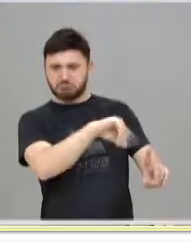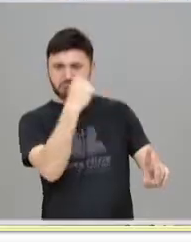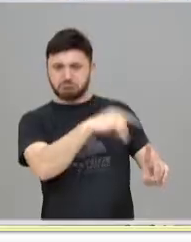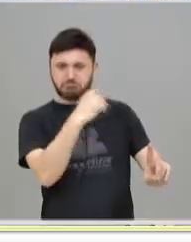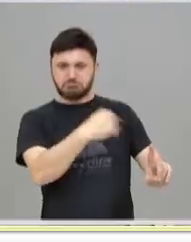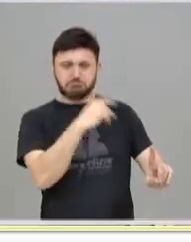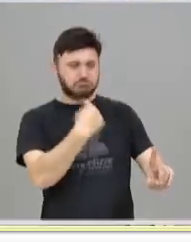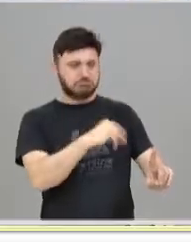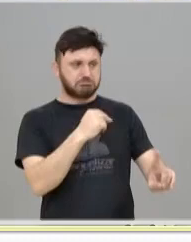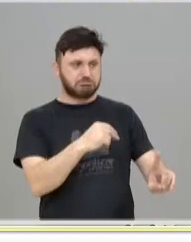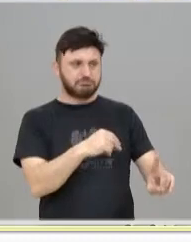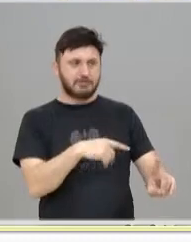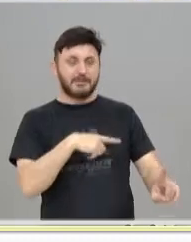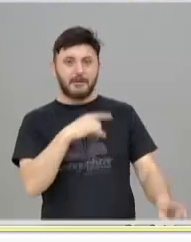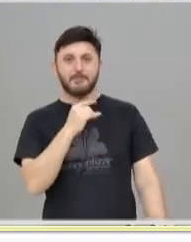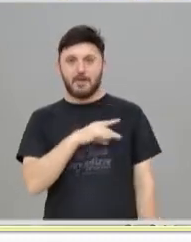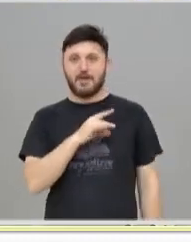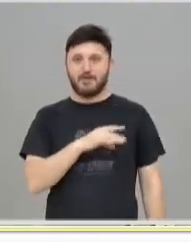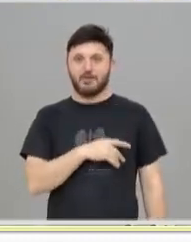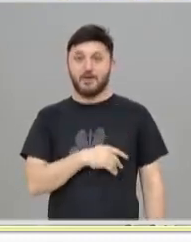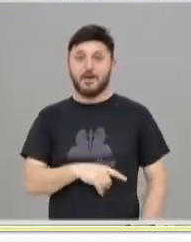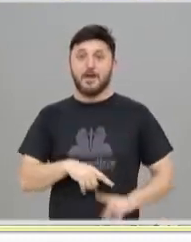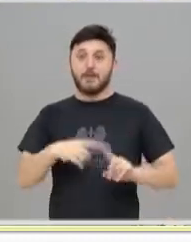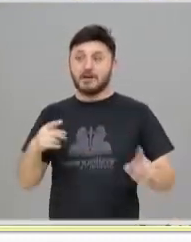mas eu pergunto se nós, quanto sociedade,